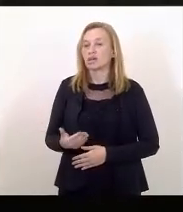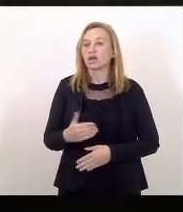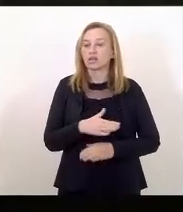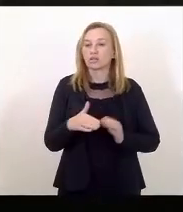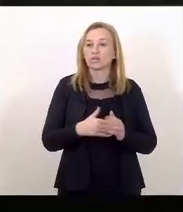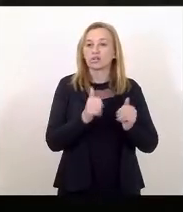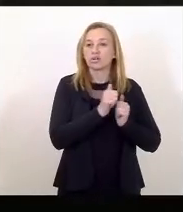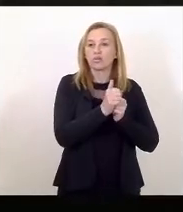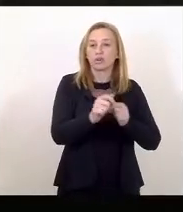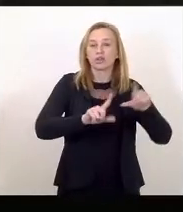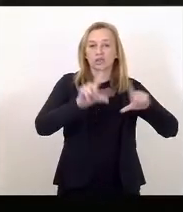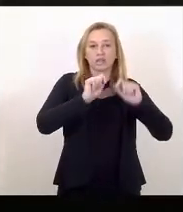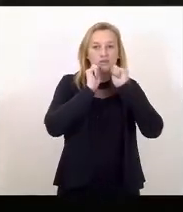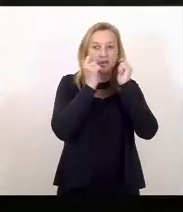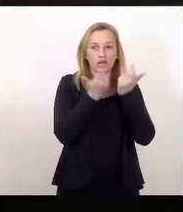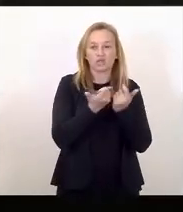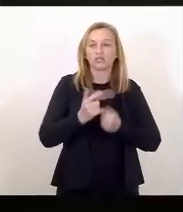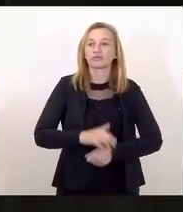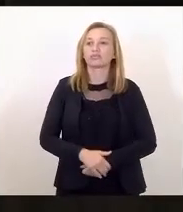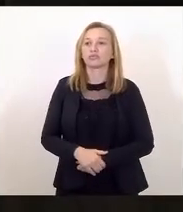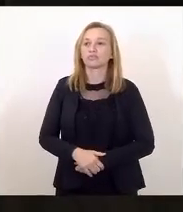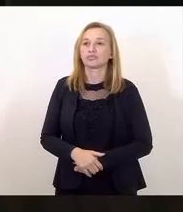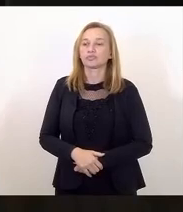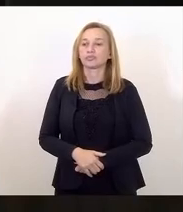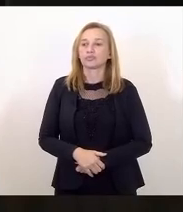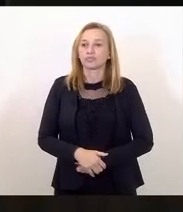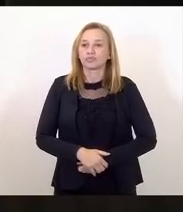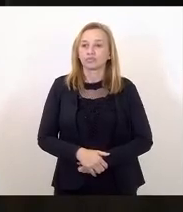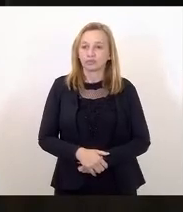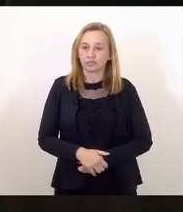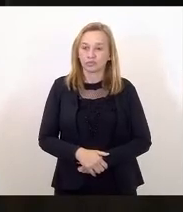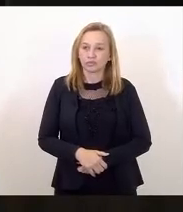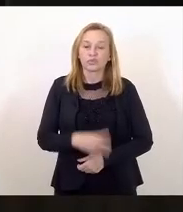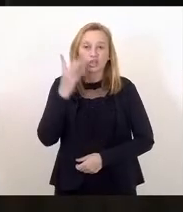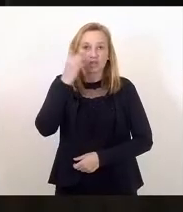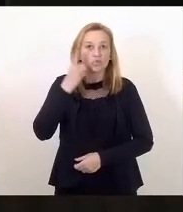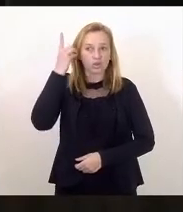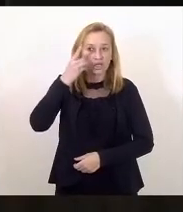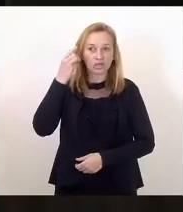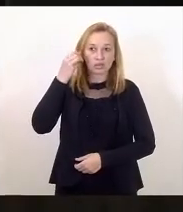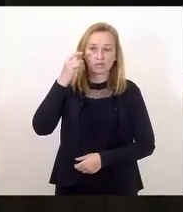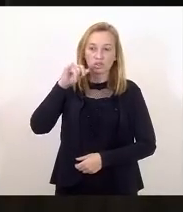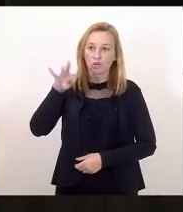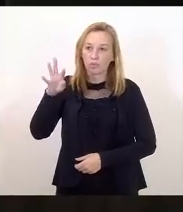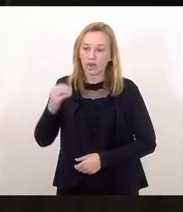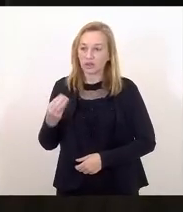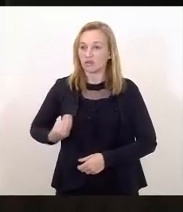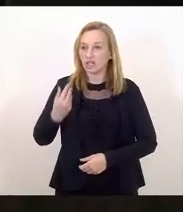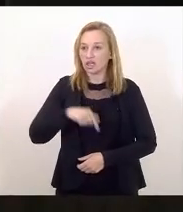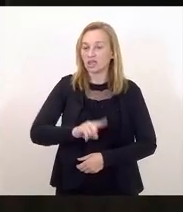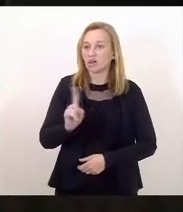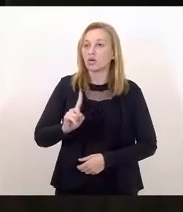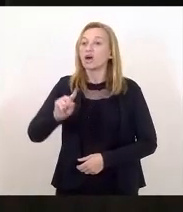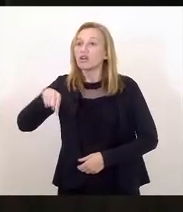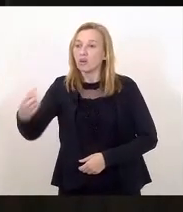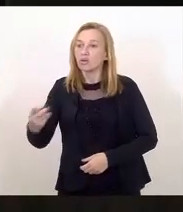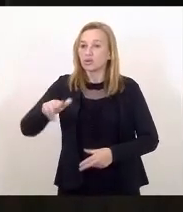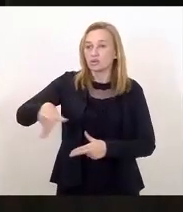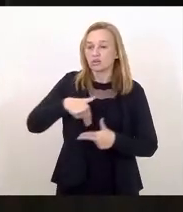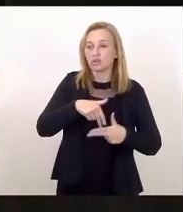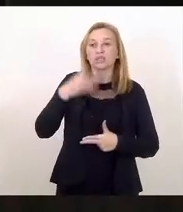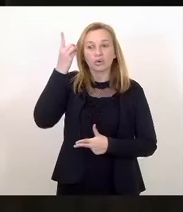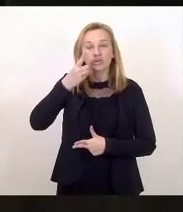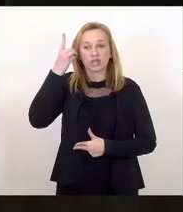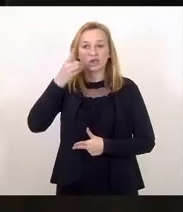que nos acompanham pela TV Alérgica. Próximo orador escrito é o novo deputado Márcio Alberto. Não se encontrando presente, o próximo orador escrito é o